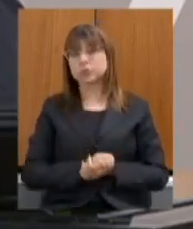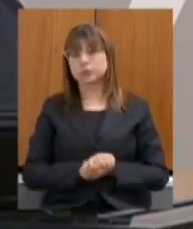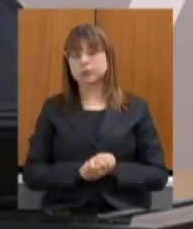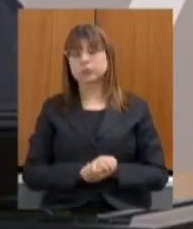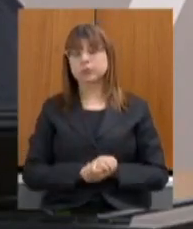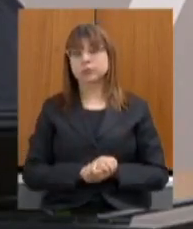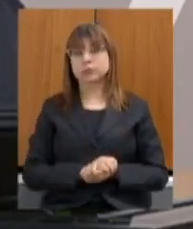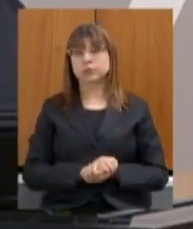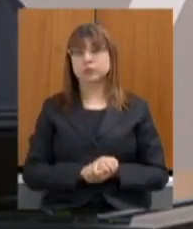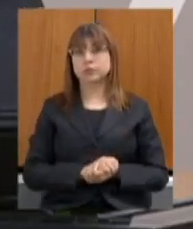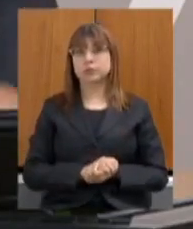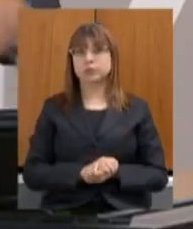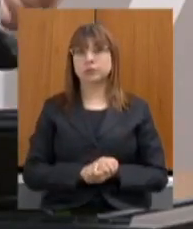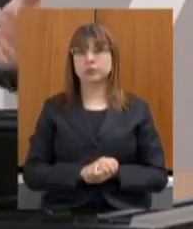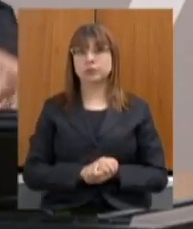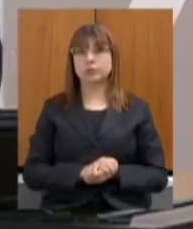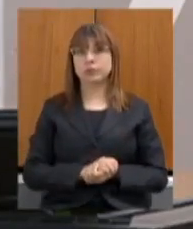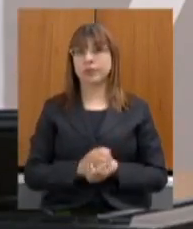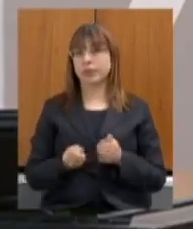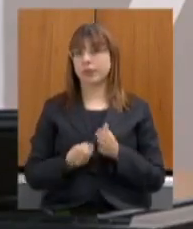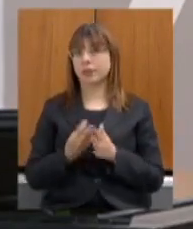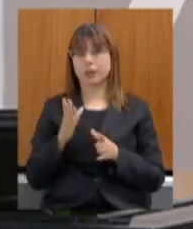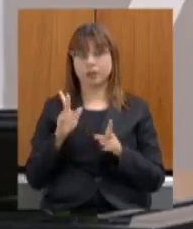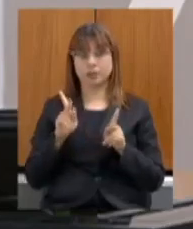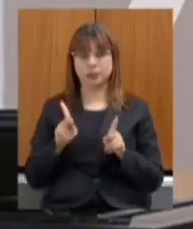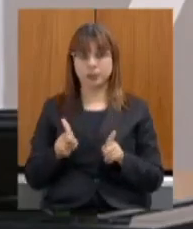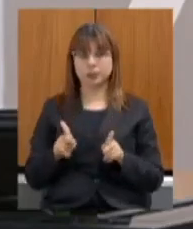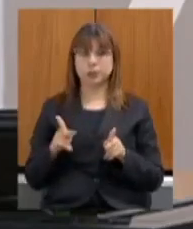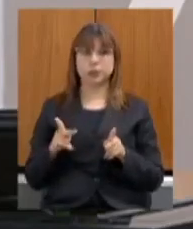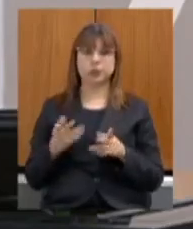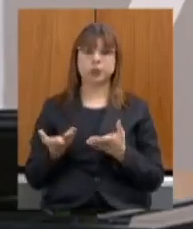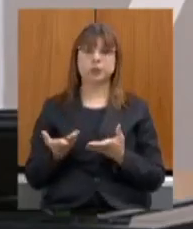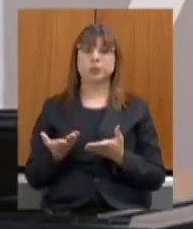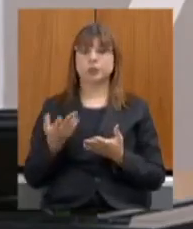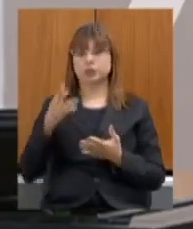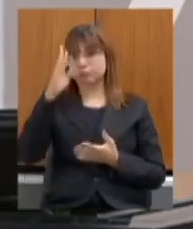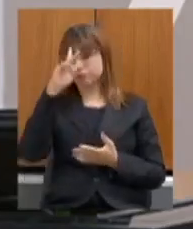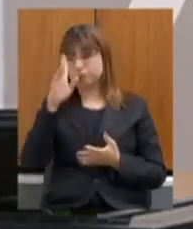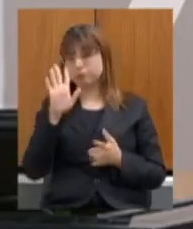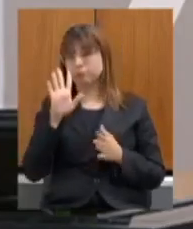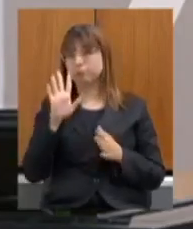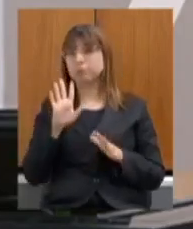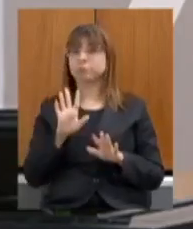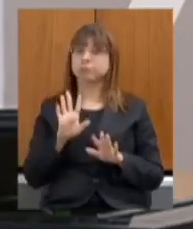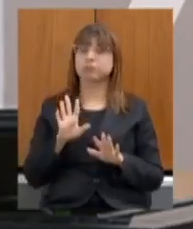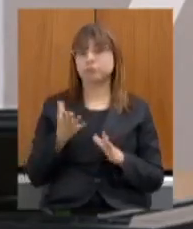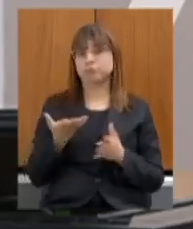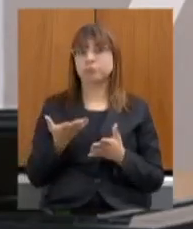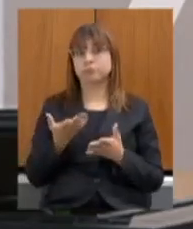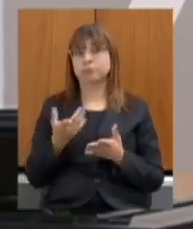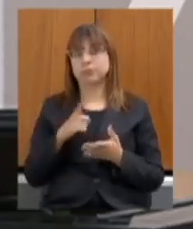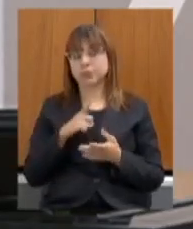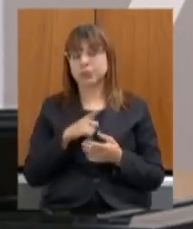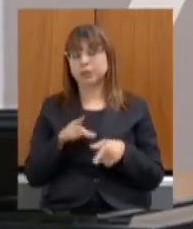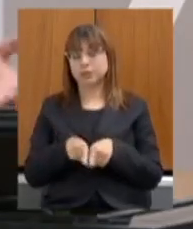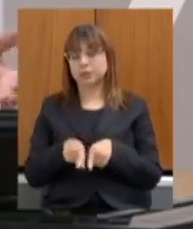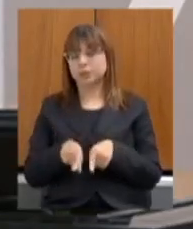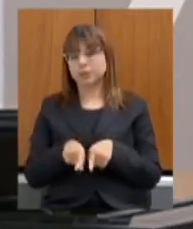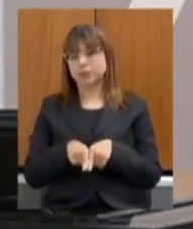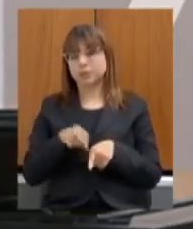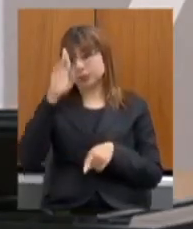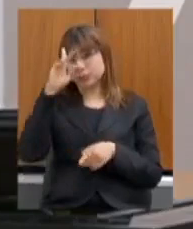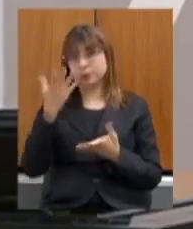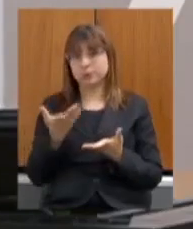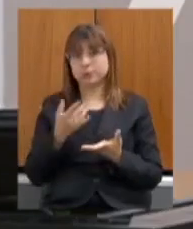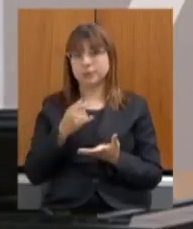Se equivoca como muitos se equivocaram e ainda vão se equivocar, mas é um governo de boas intenções. Uma